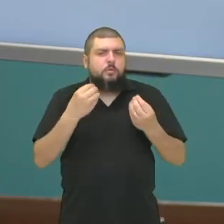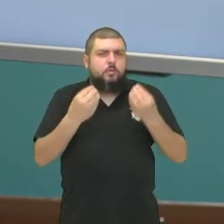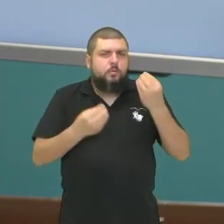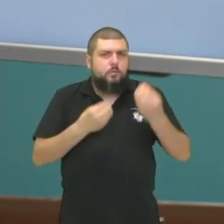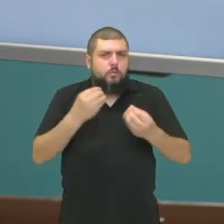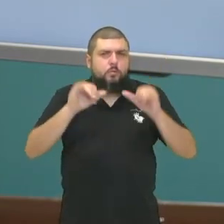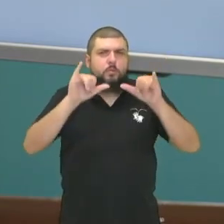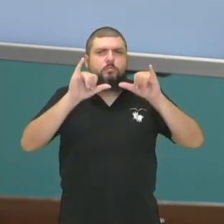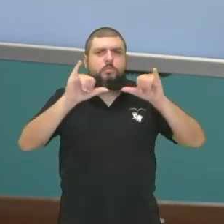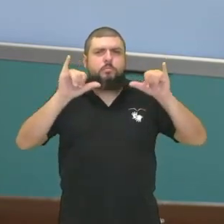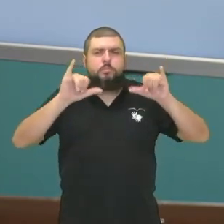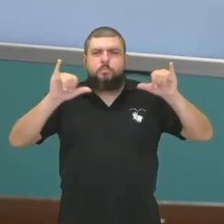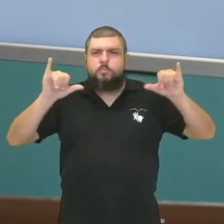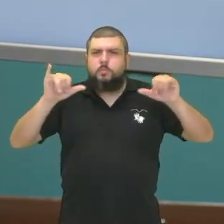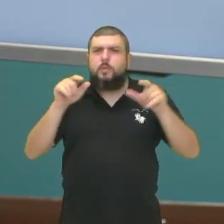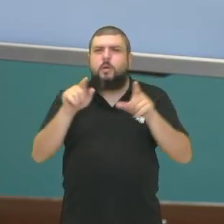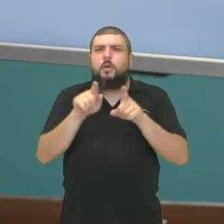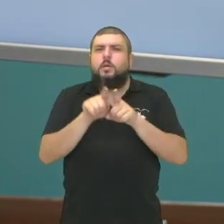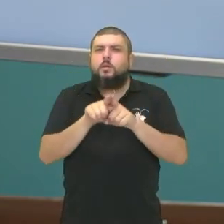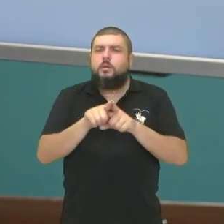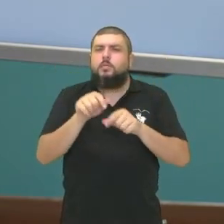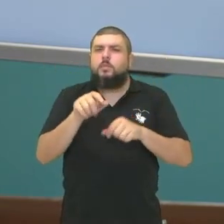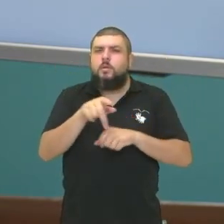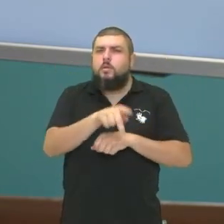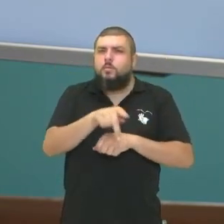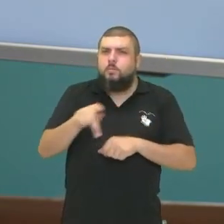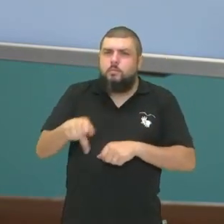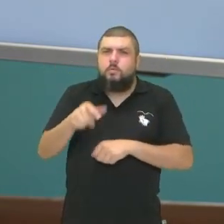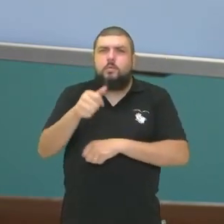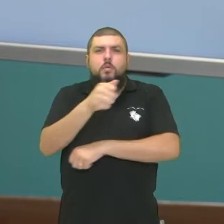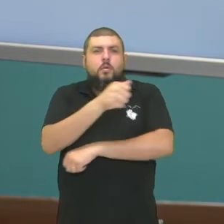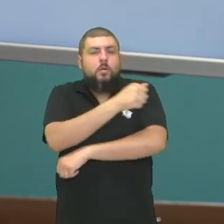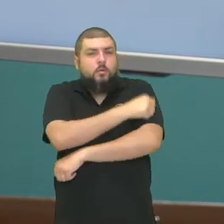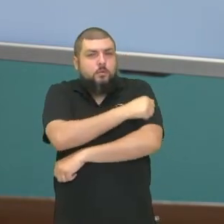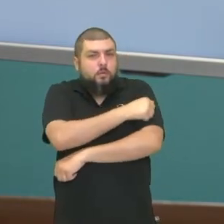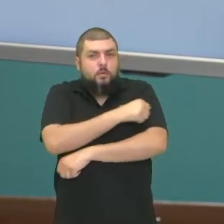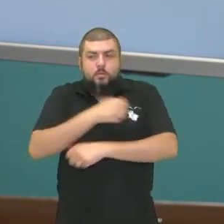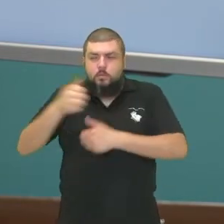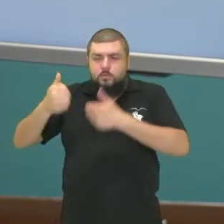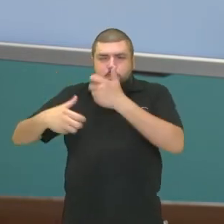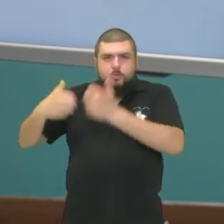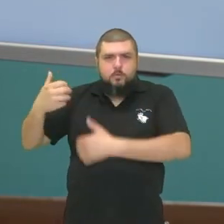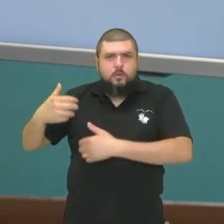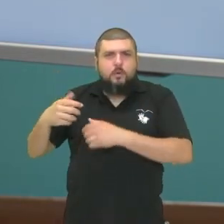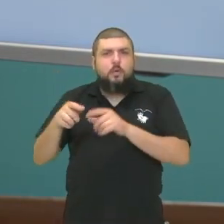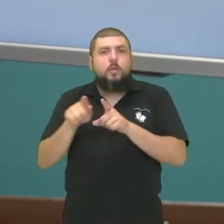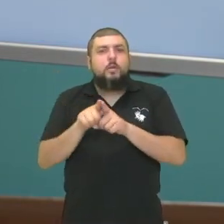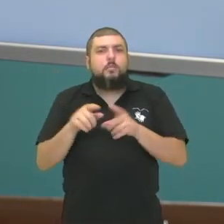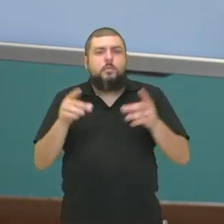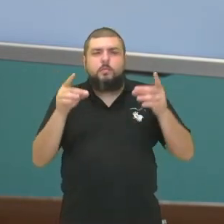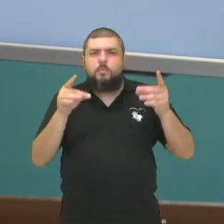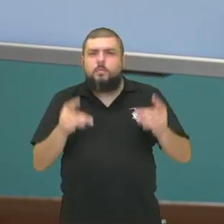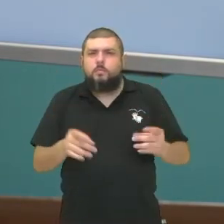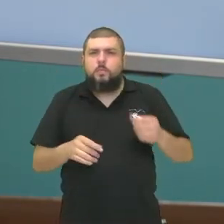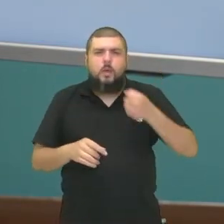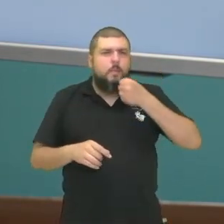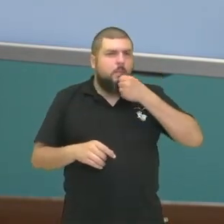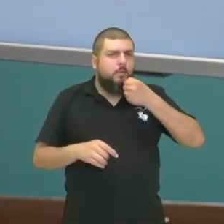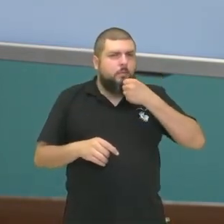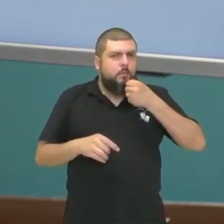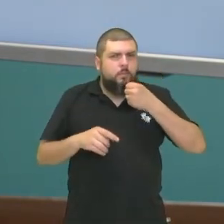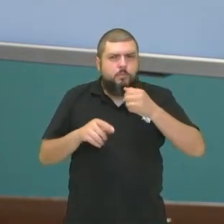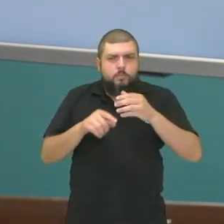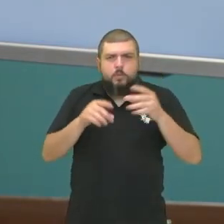da notícia, depoimento do professor, da aluna e mais detalhes abordados ainda pelo jornalista da